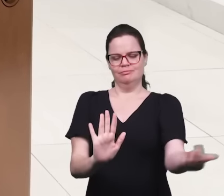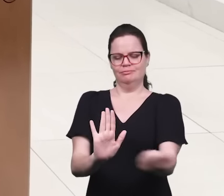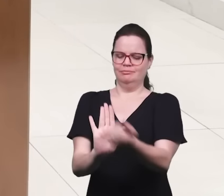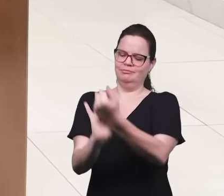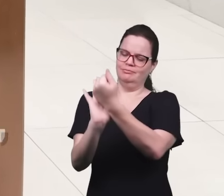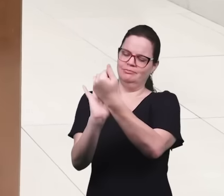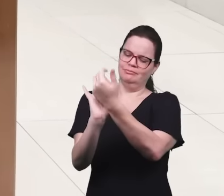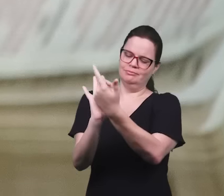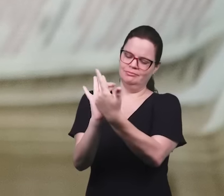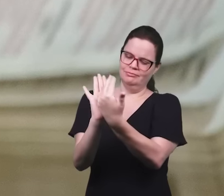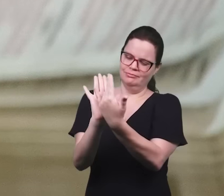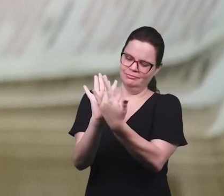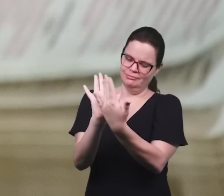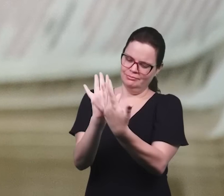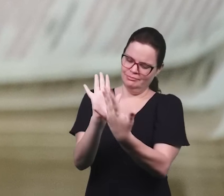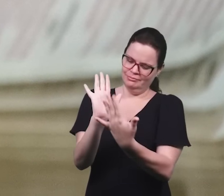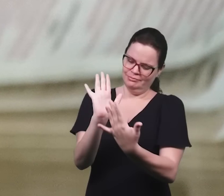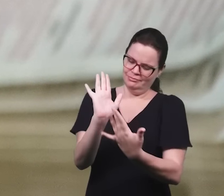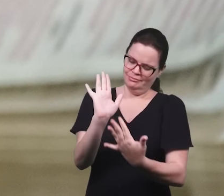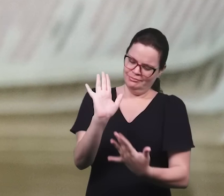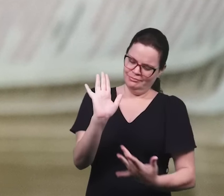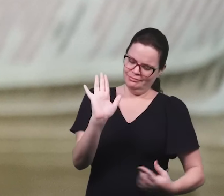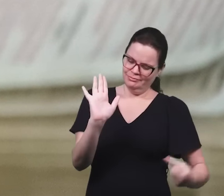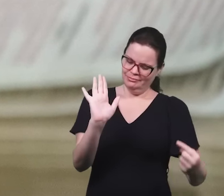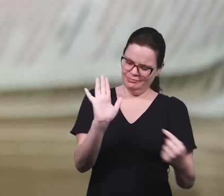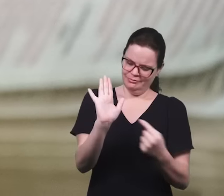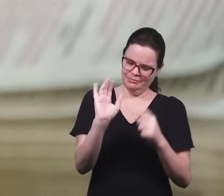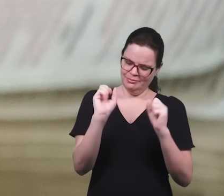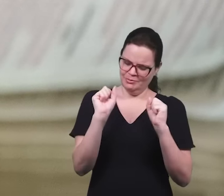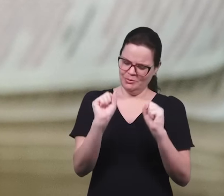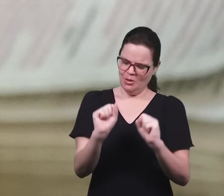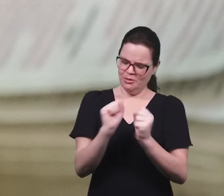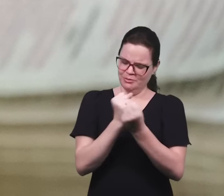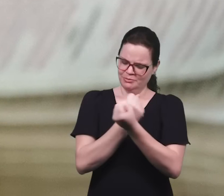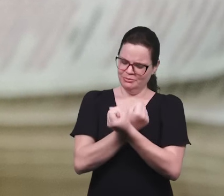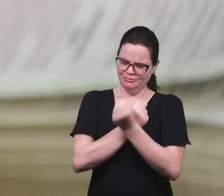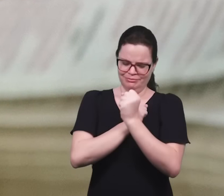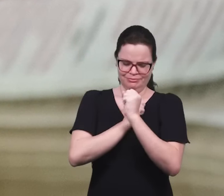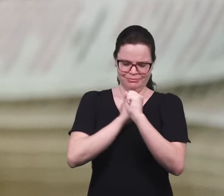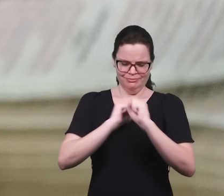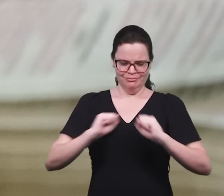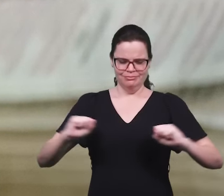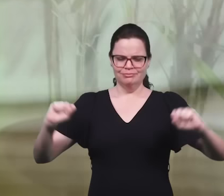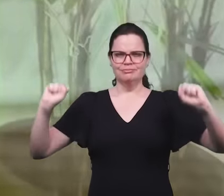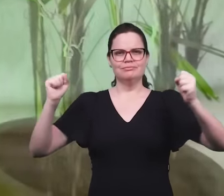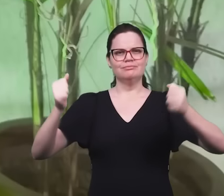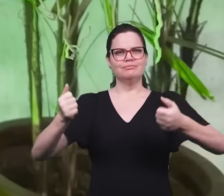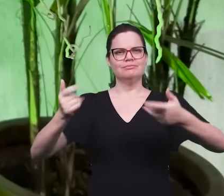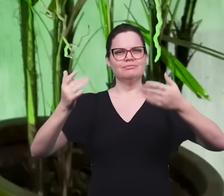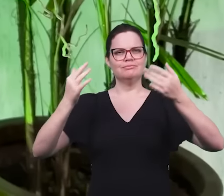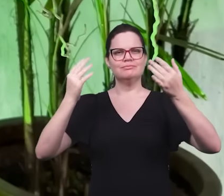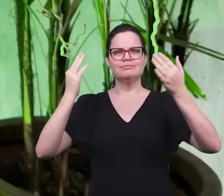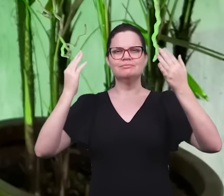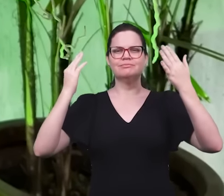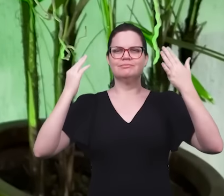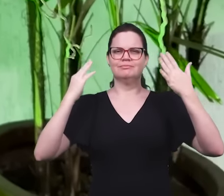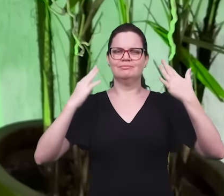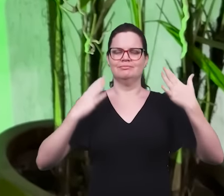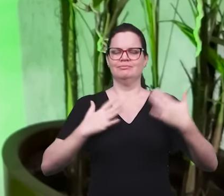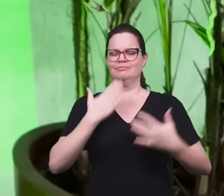na cruz tem poder para me